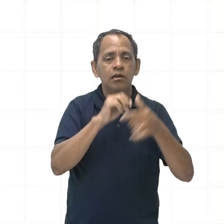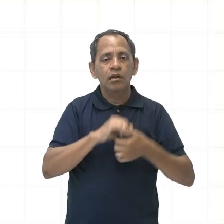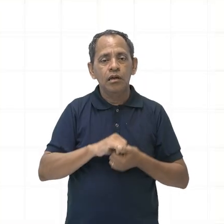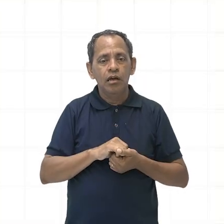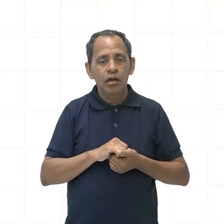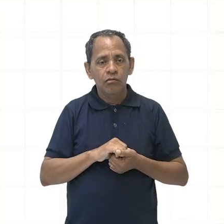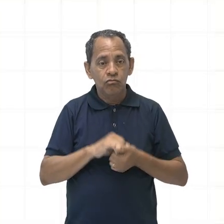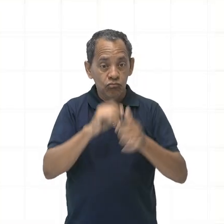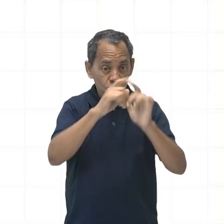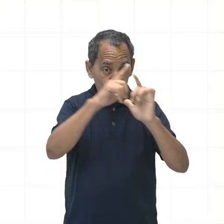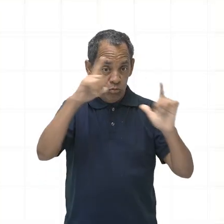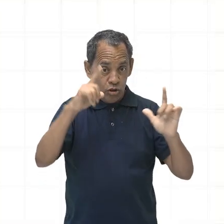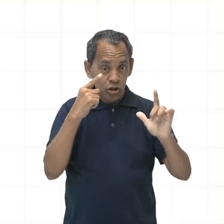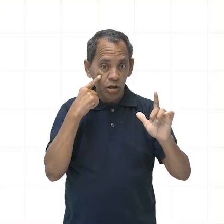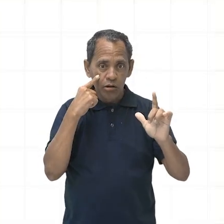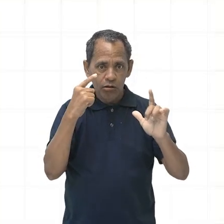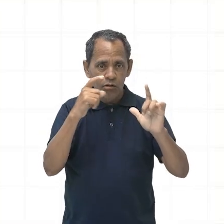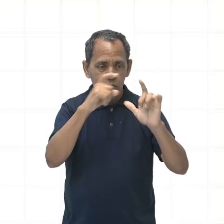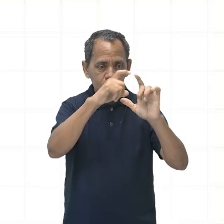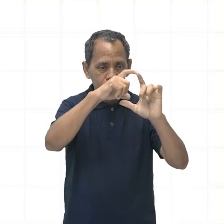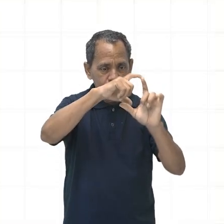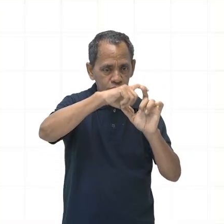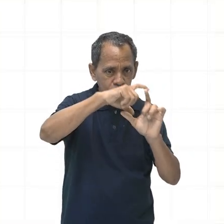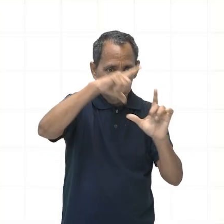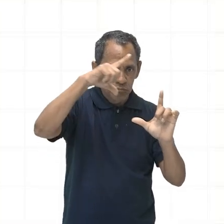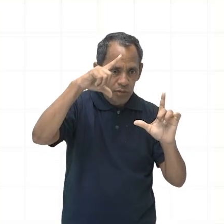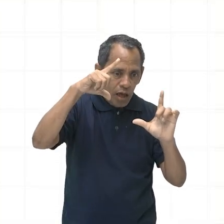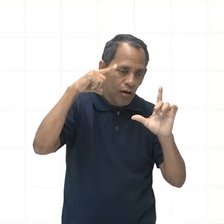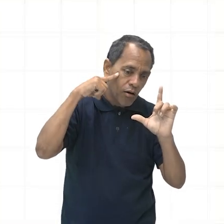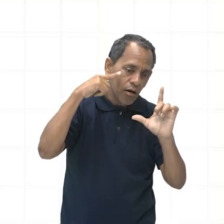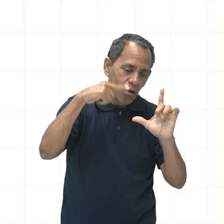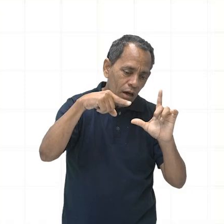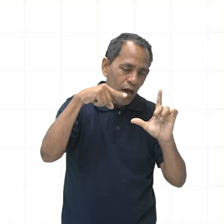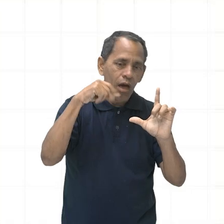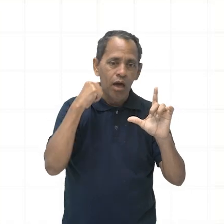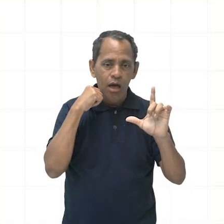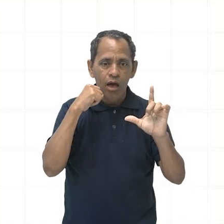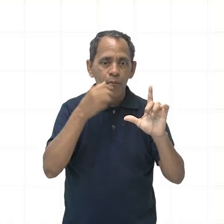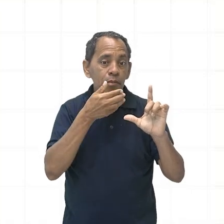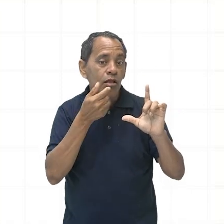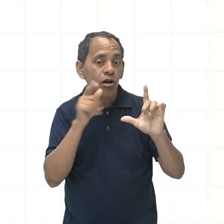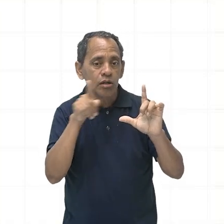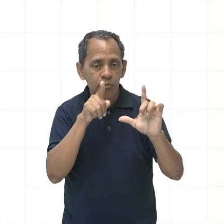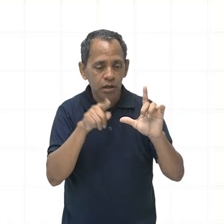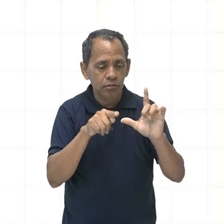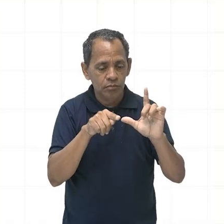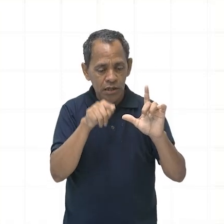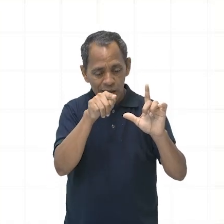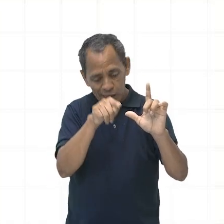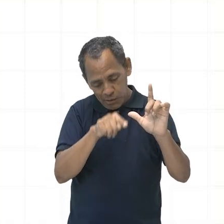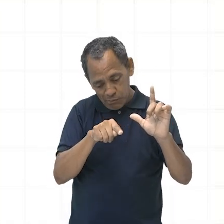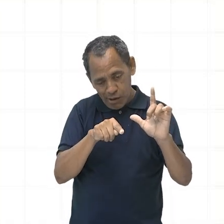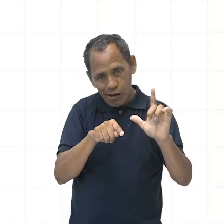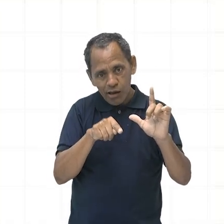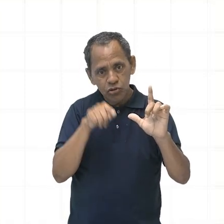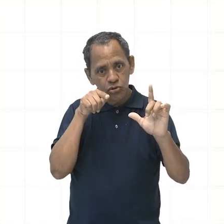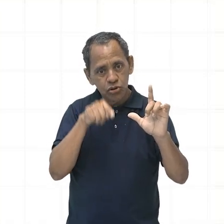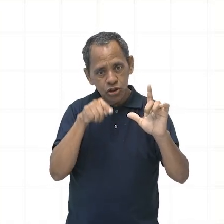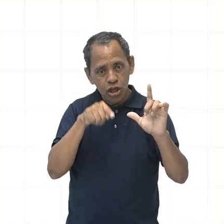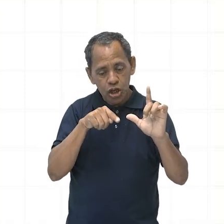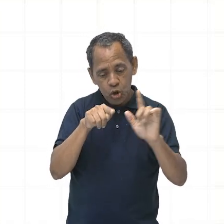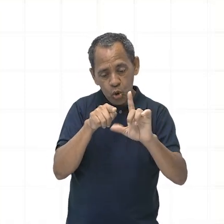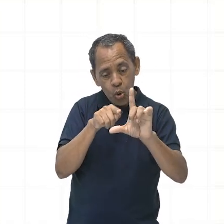melhor. E aqui, olha só, embaixo, a gente tem somente o ângulo sem nenhum tracinho. Então, a gente